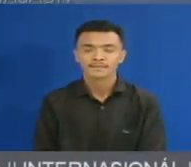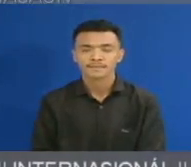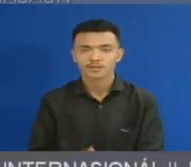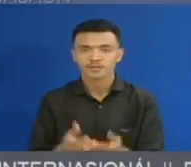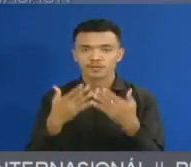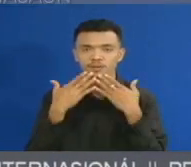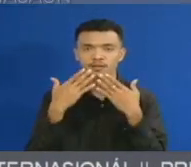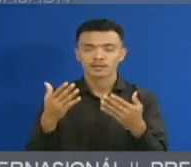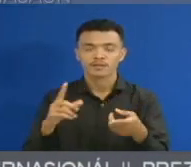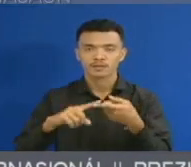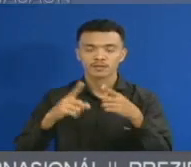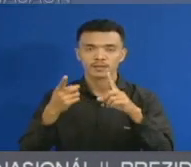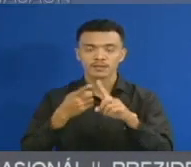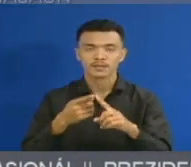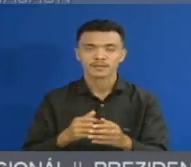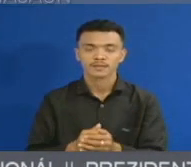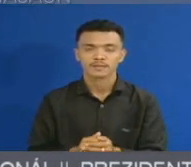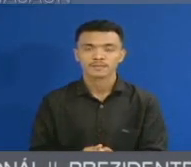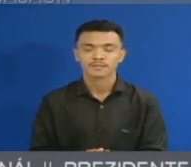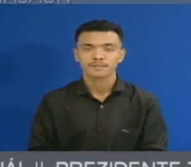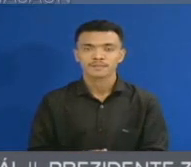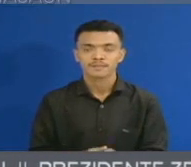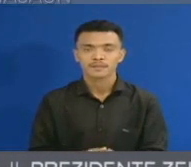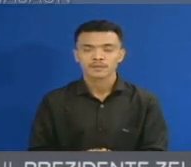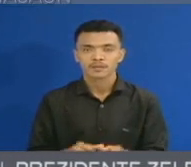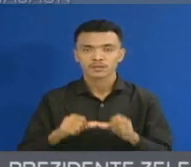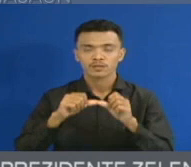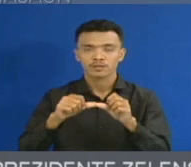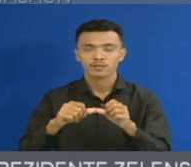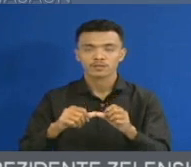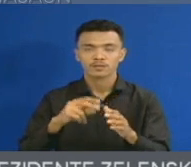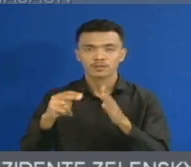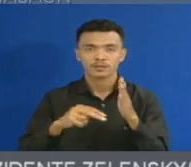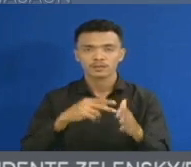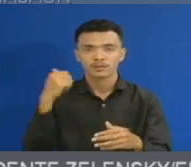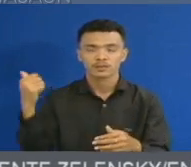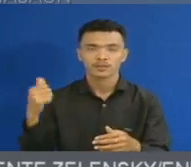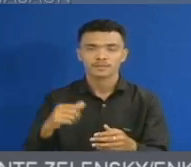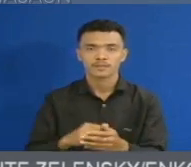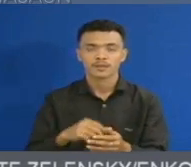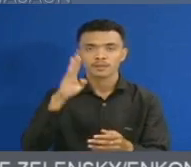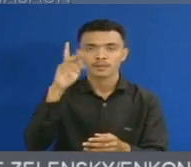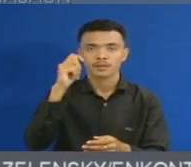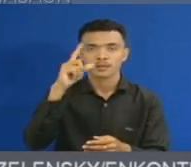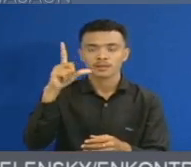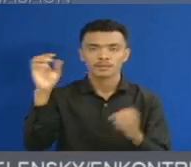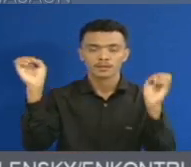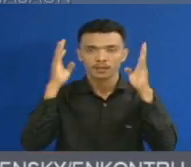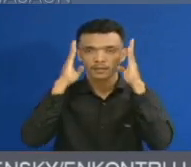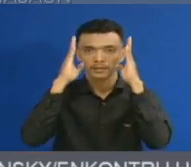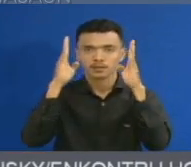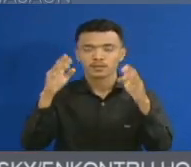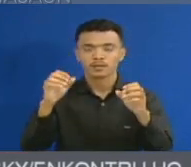Dia Gabriela vai reportar Zembelo e Stefani Salsinha no Amaro Ornai. Maluxireta continua a informação, Celo. BDLP lá sério, ralo